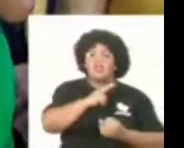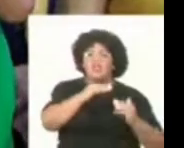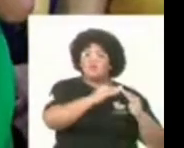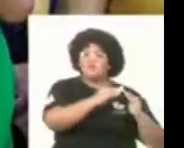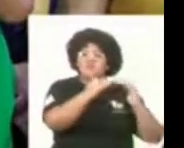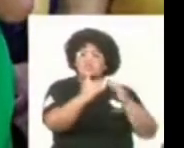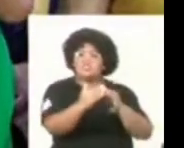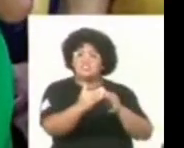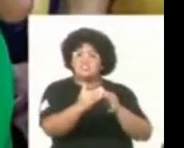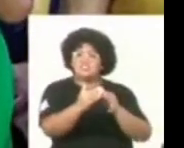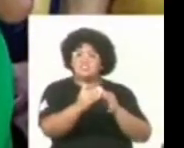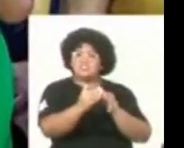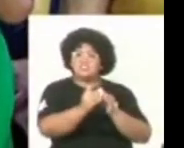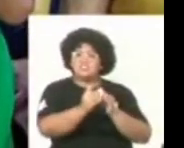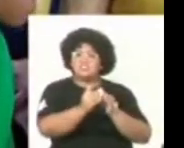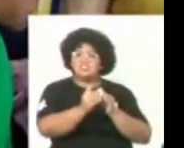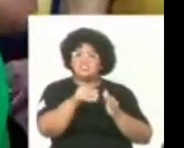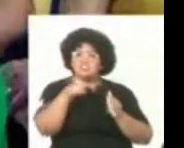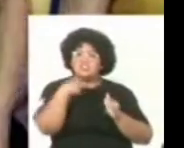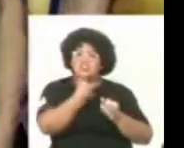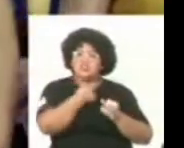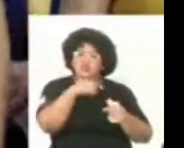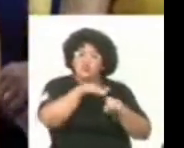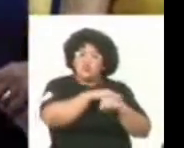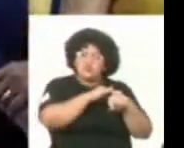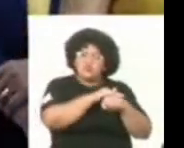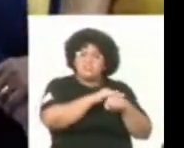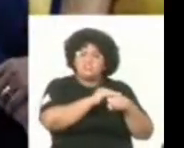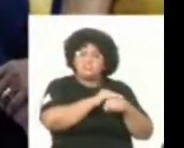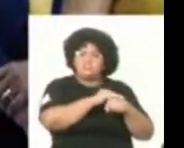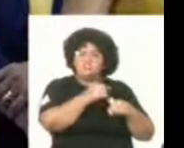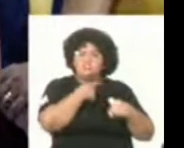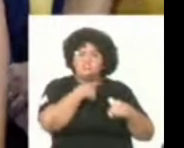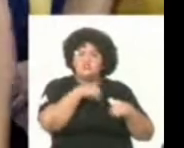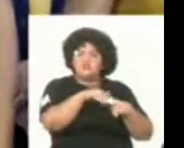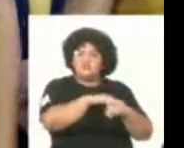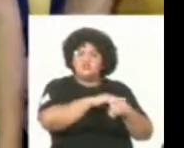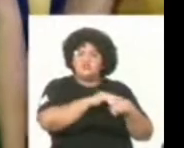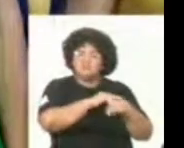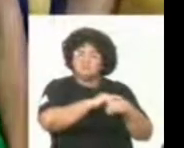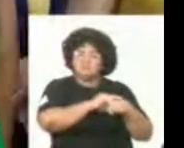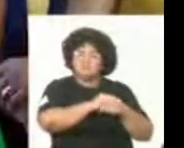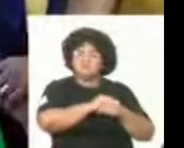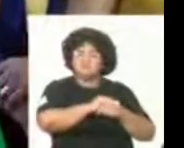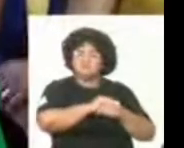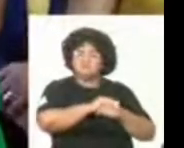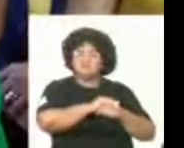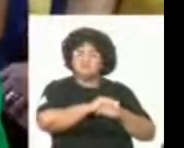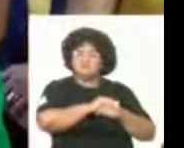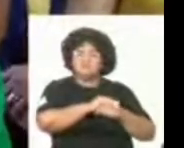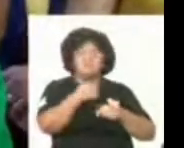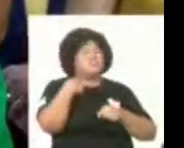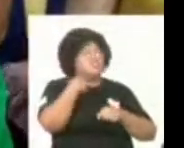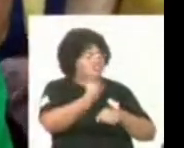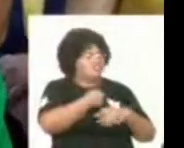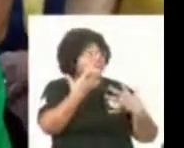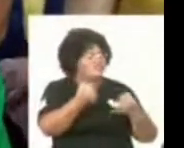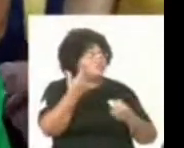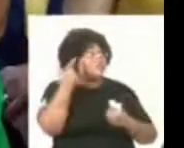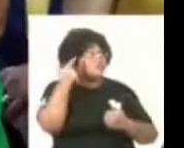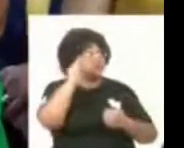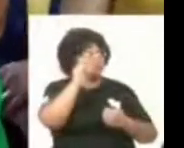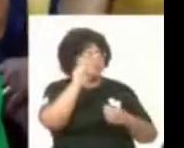estou assim, conversando com este casal. Viu? Vocês entenderam, né, o mistério? E nós vamos reverter este casal, no nome de